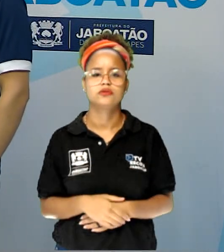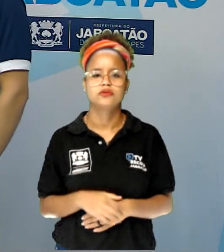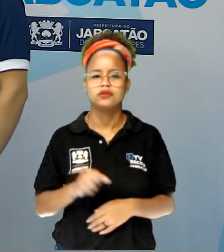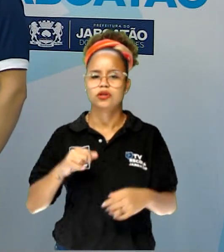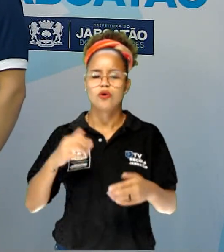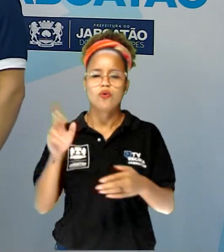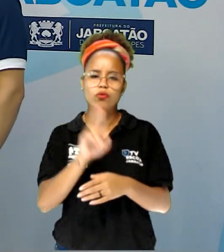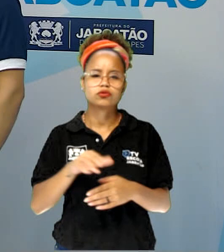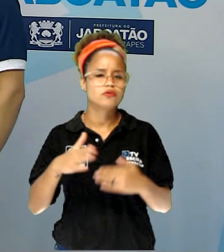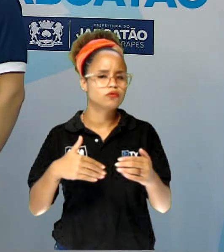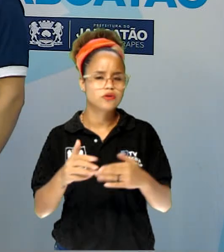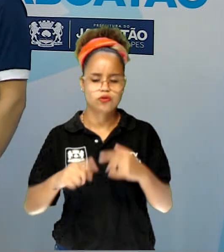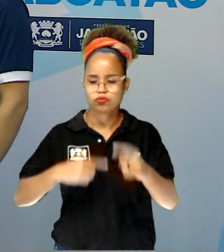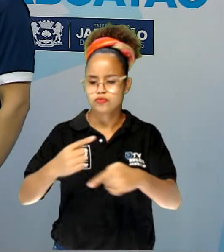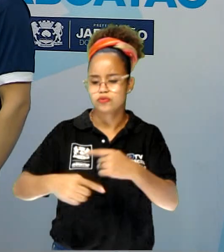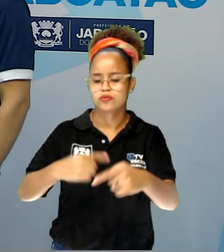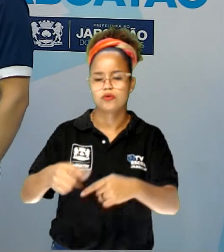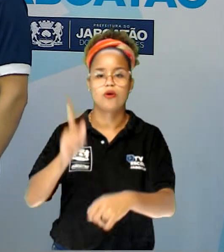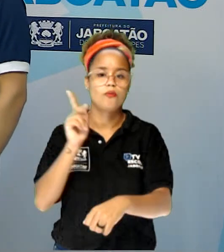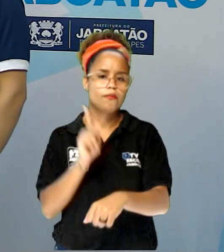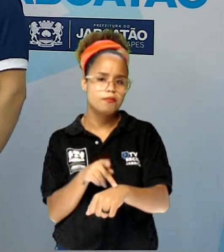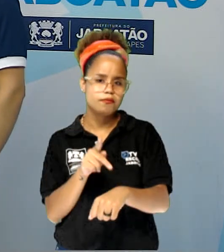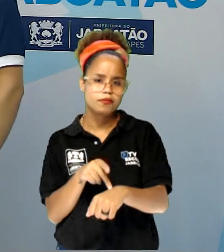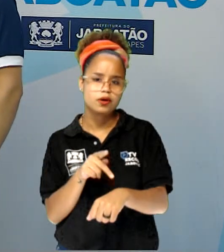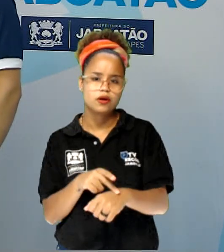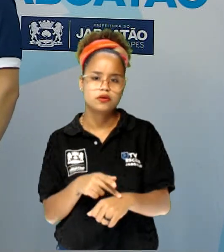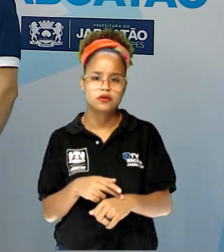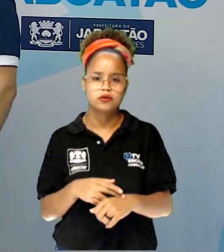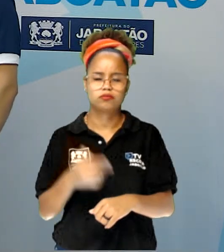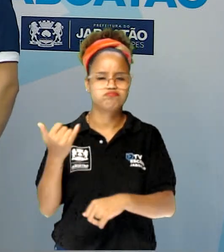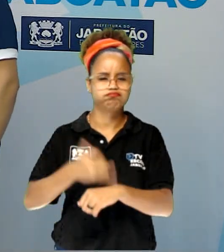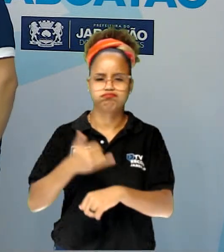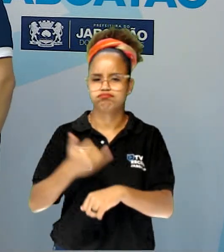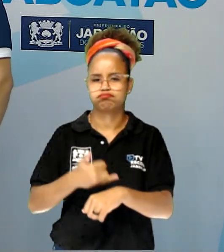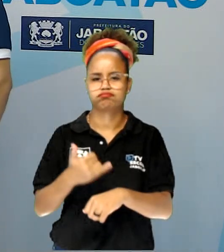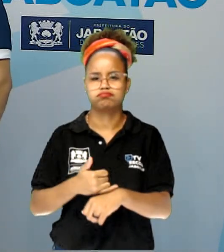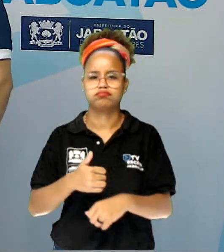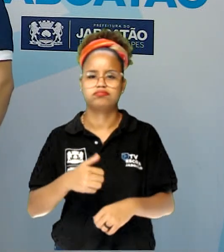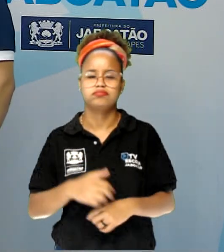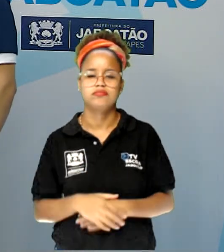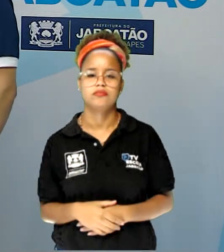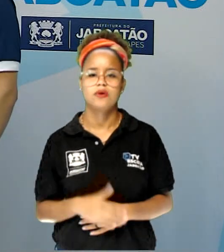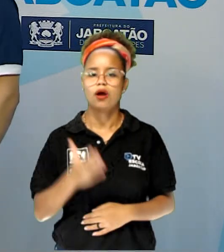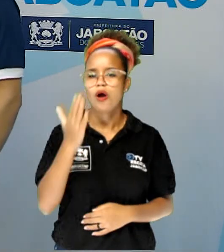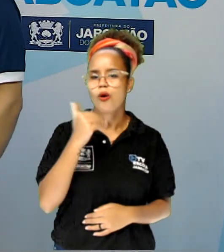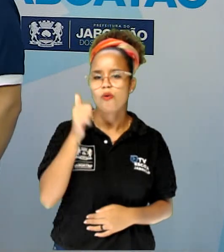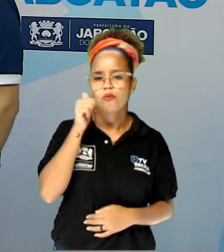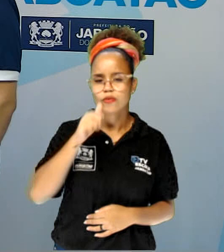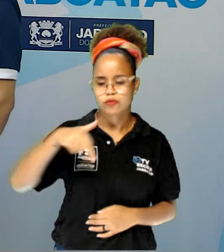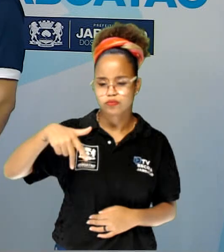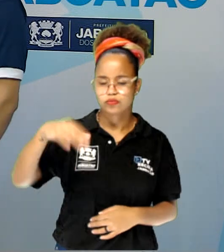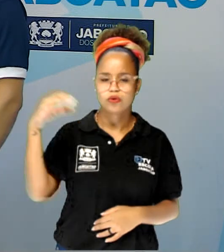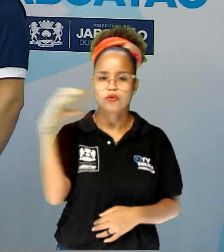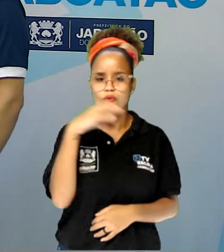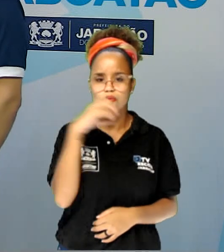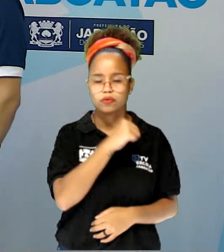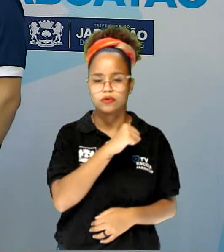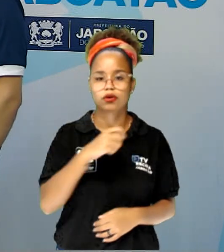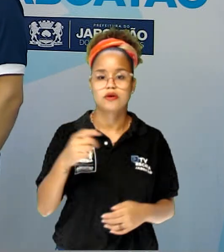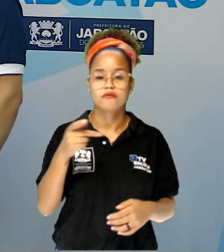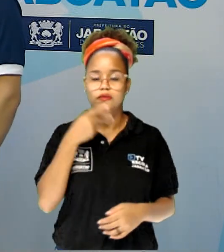qualquer coisa que role, como uma pedra, uma lata vazia, a merendeira do seu irmão menor que sairá correndo para se queixar em